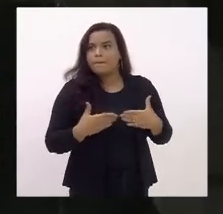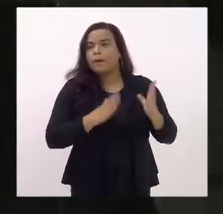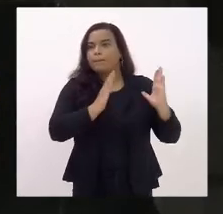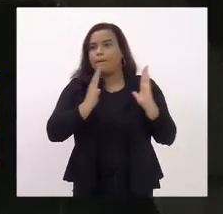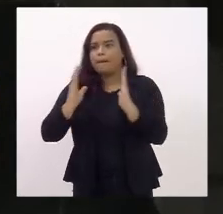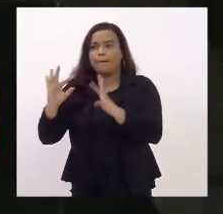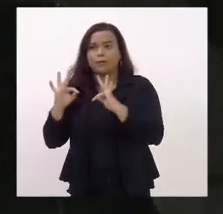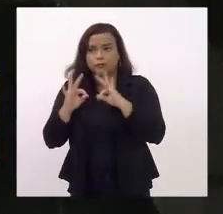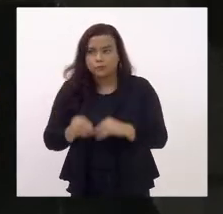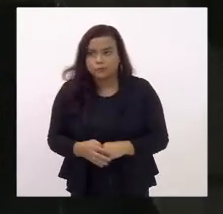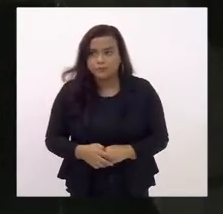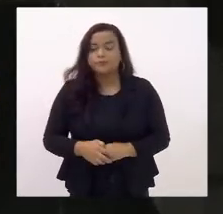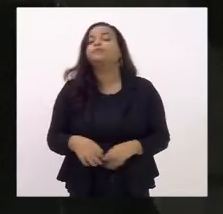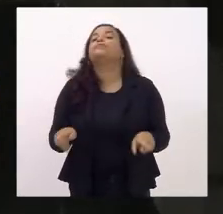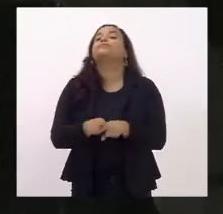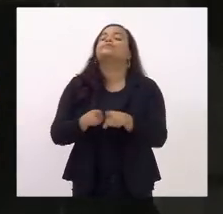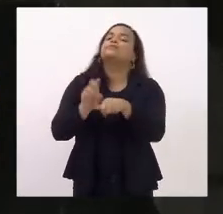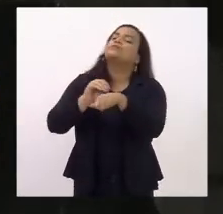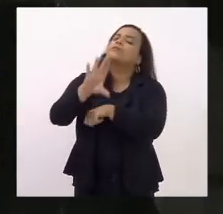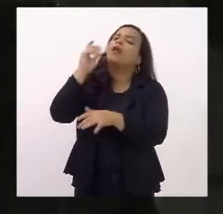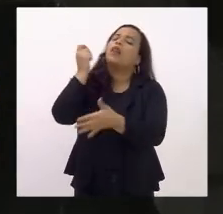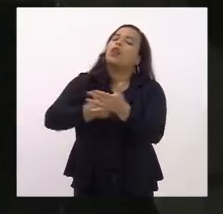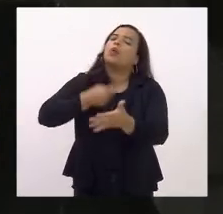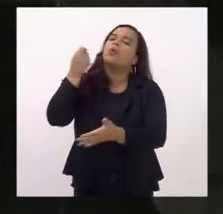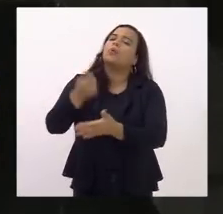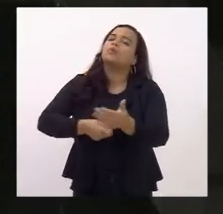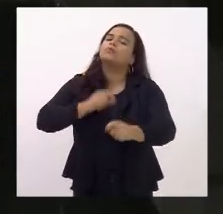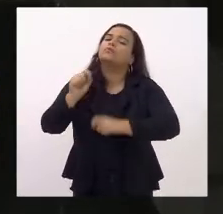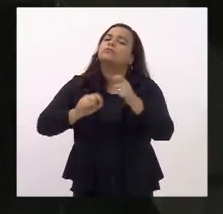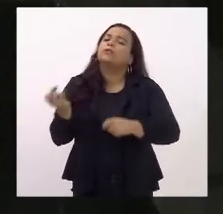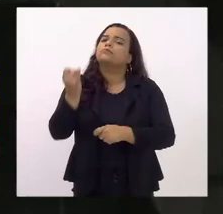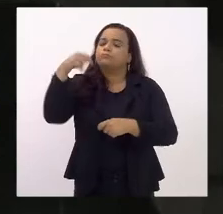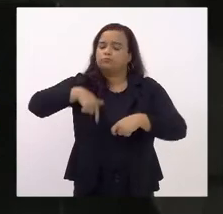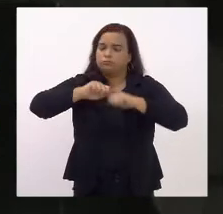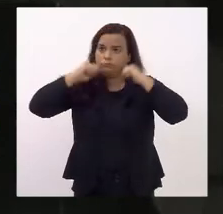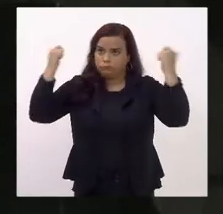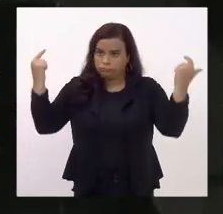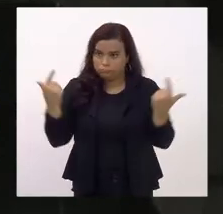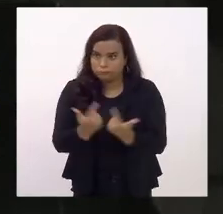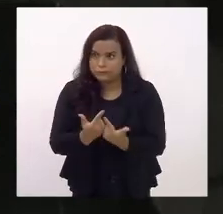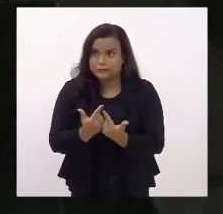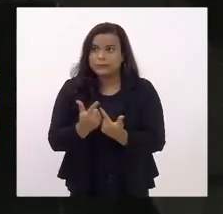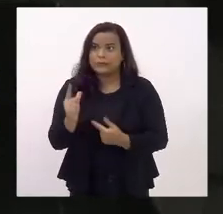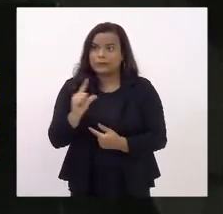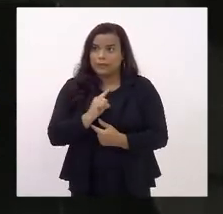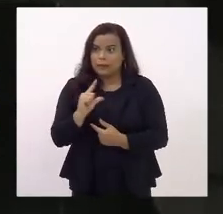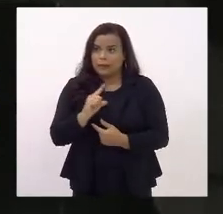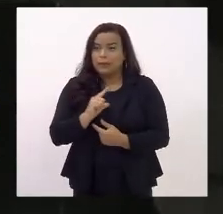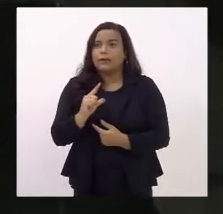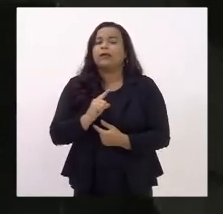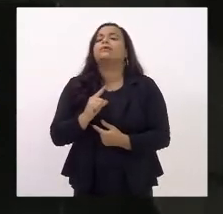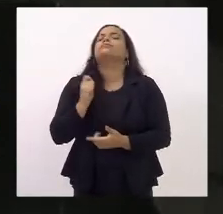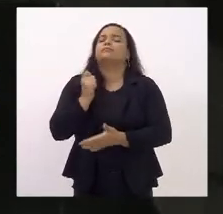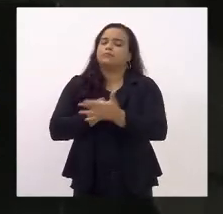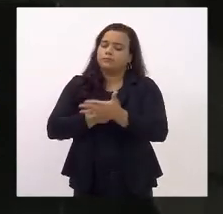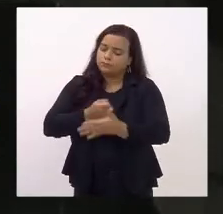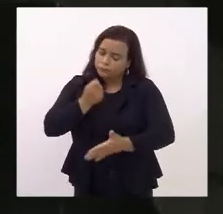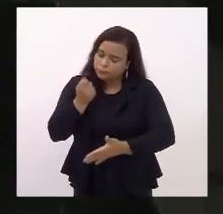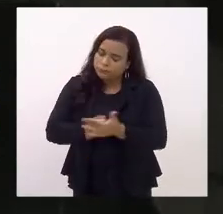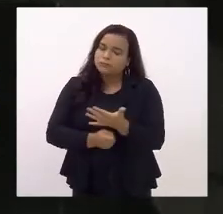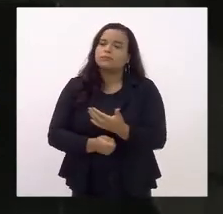também ressaltar uma luta importante que essa Assembleia, que esta Assembleia também trava de